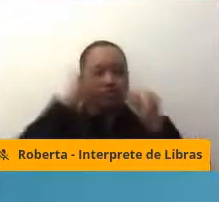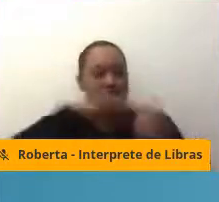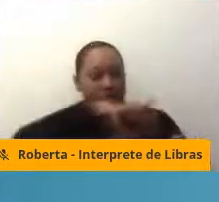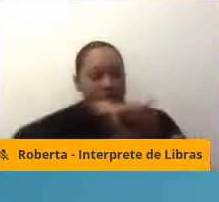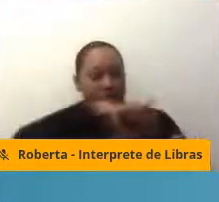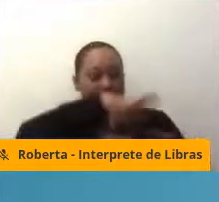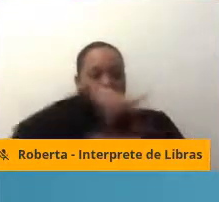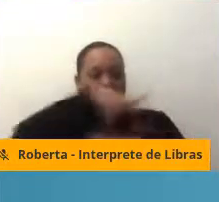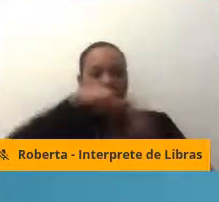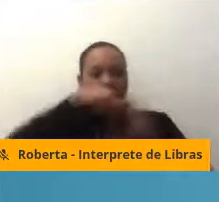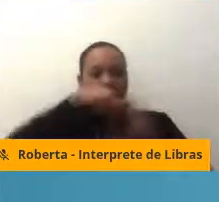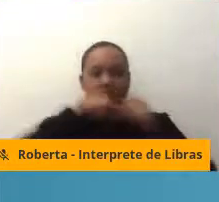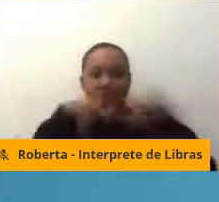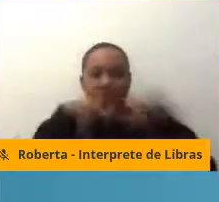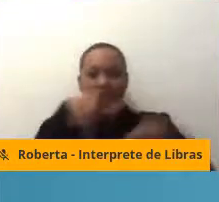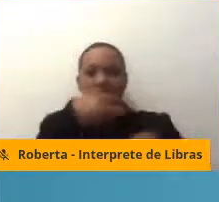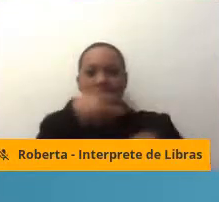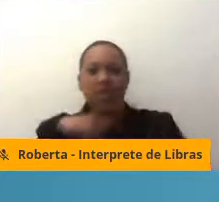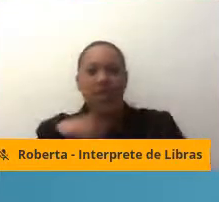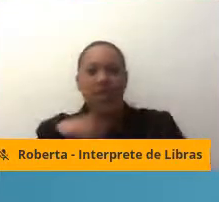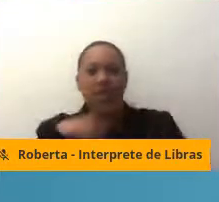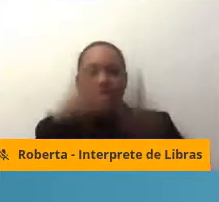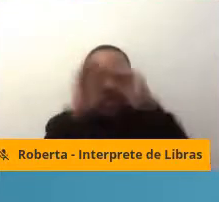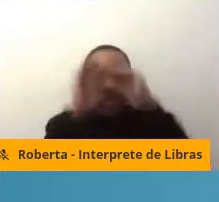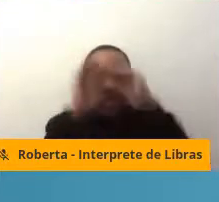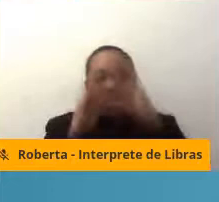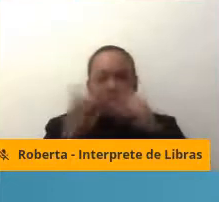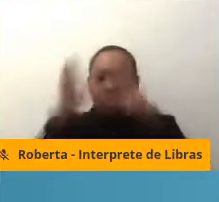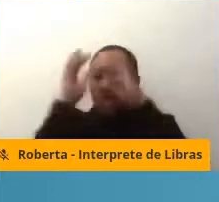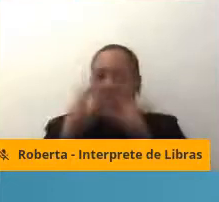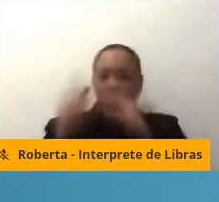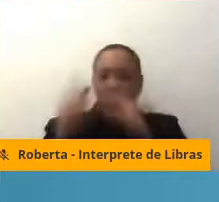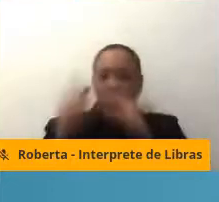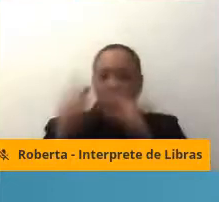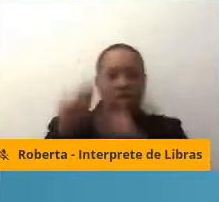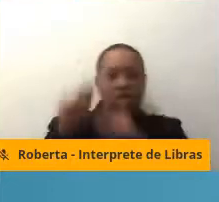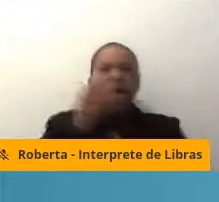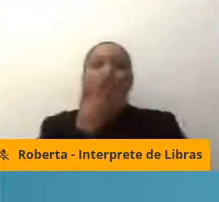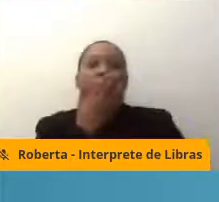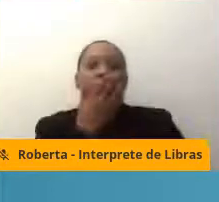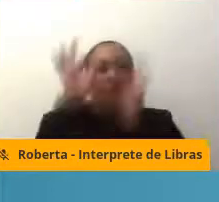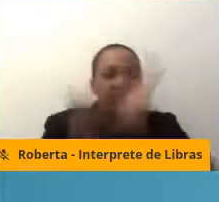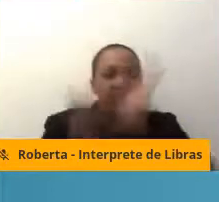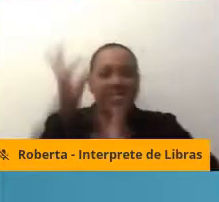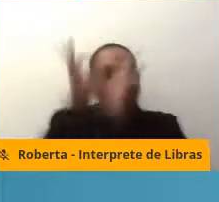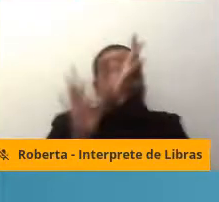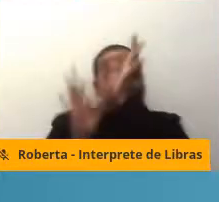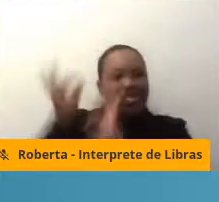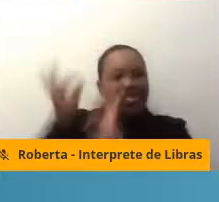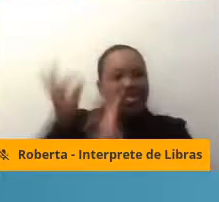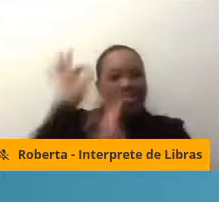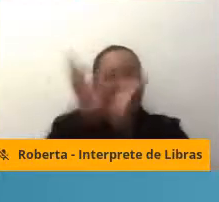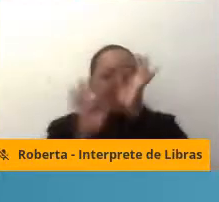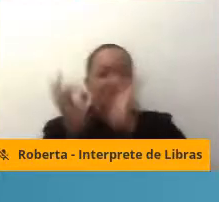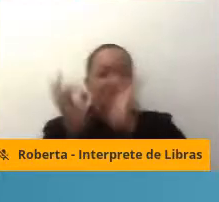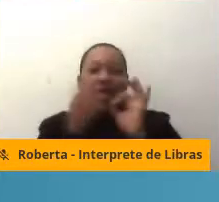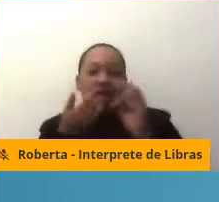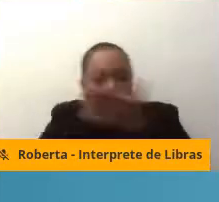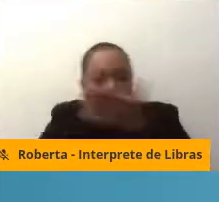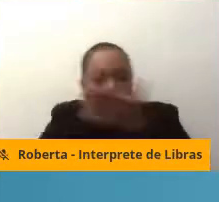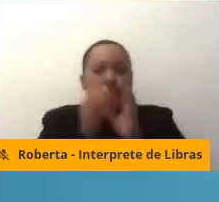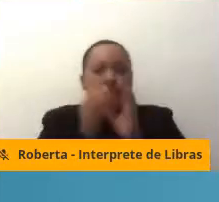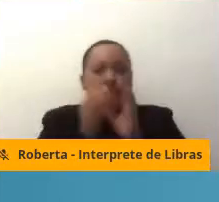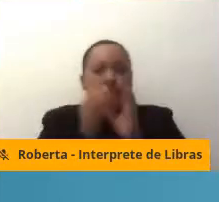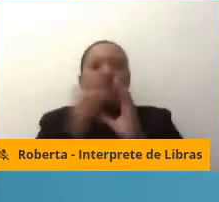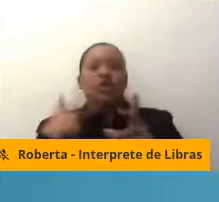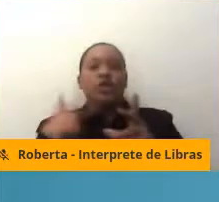né? Tem aquela piada que físico gosta de aproximar tudo para a forma esférica. a visão do físico das pessoas, enquanto